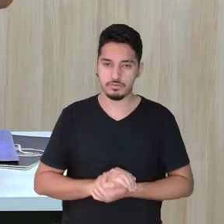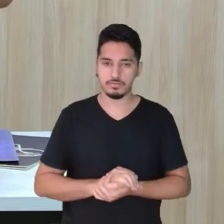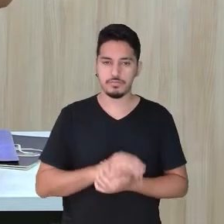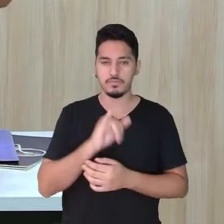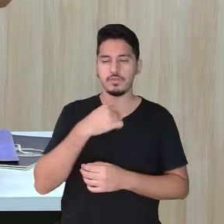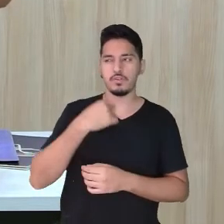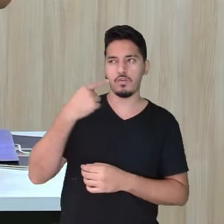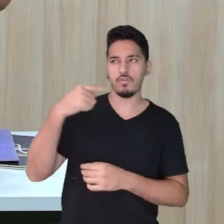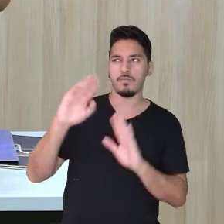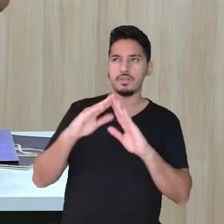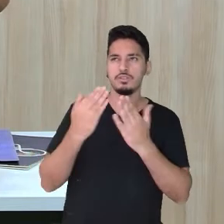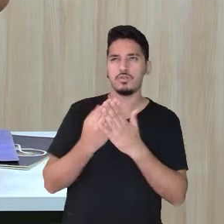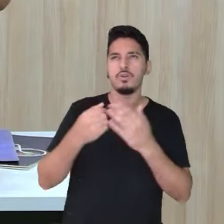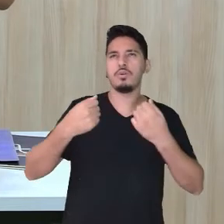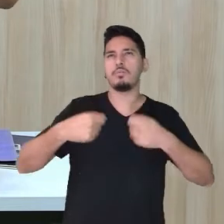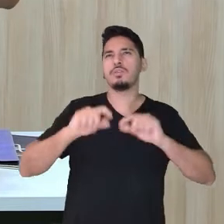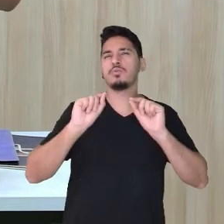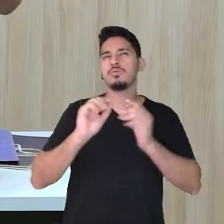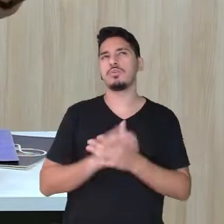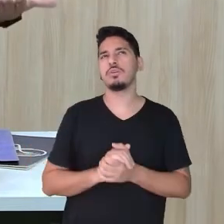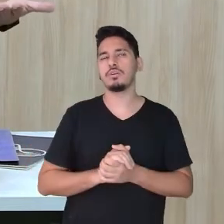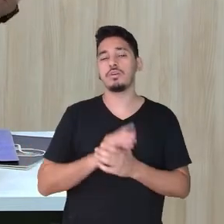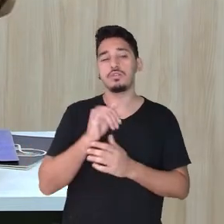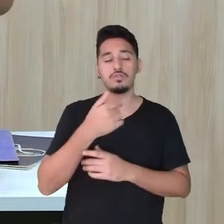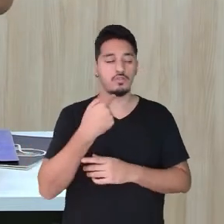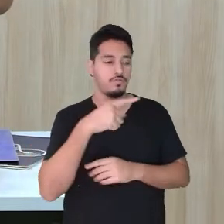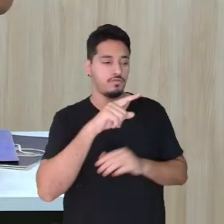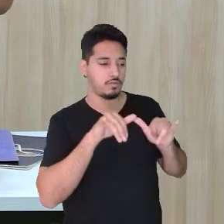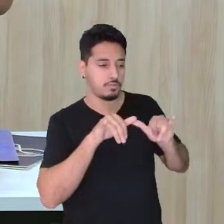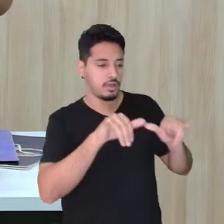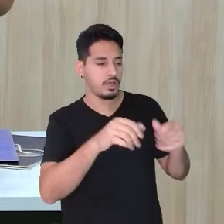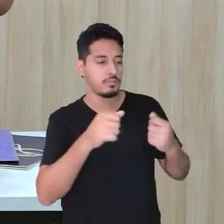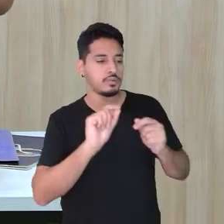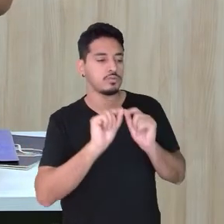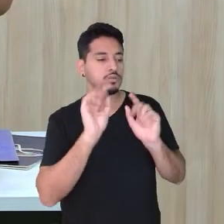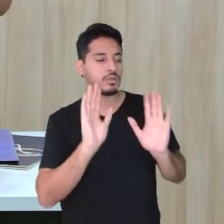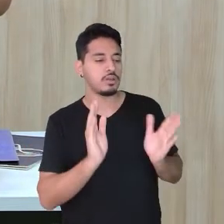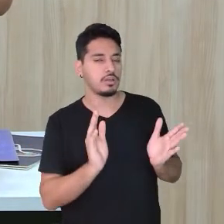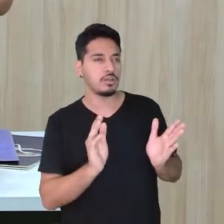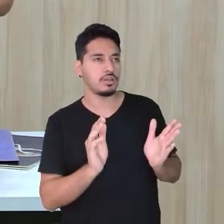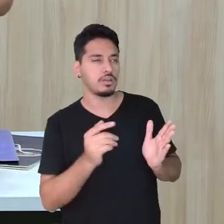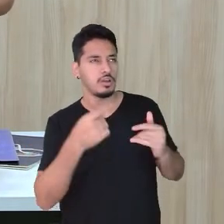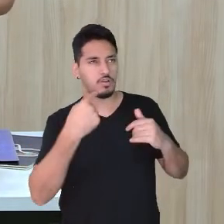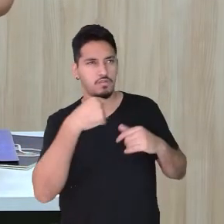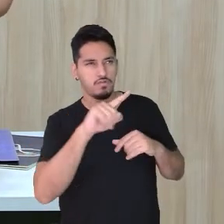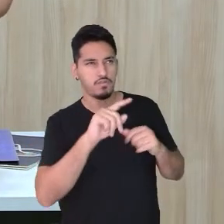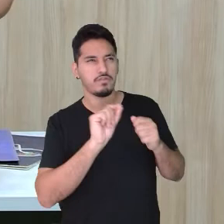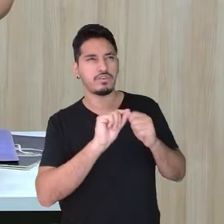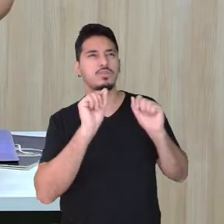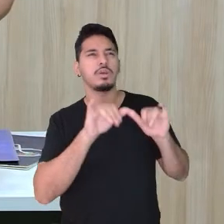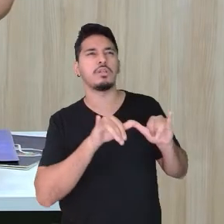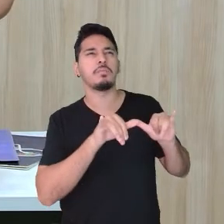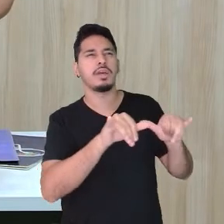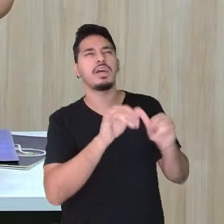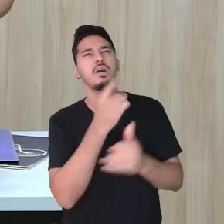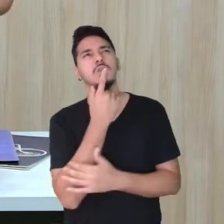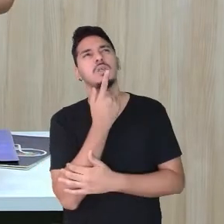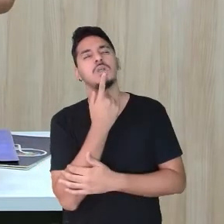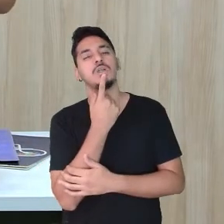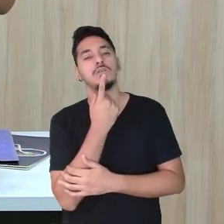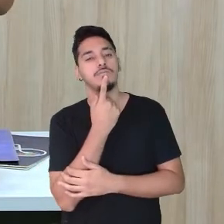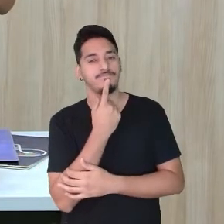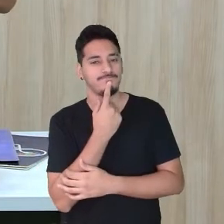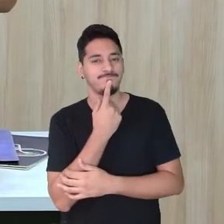a escola, o que é que eu preciso? Se eu vou ao mercado, do que é que eu preciso? Eu vou ao mercado fazer o quê?